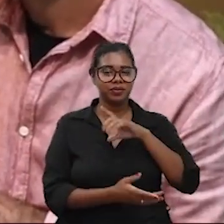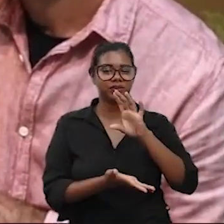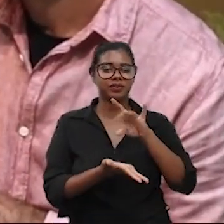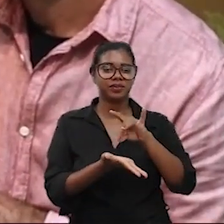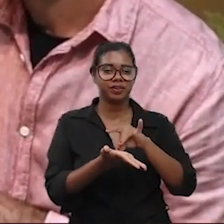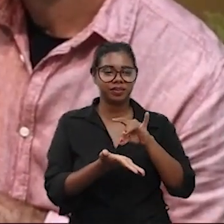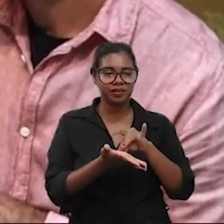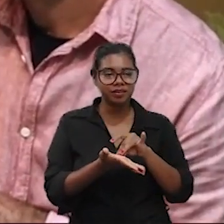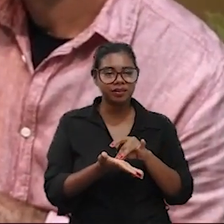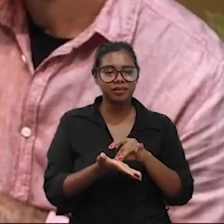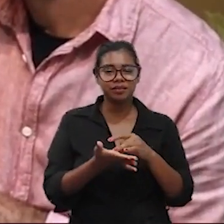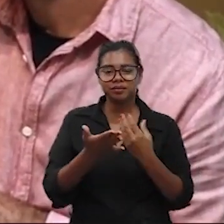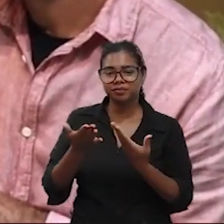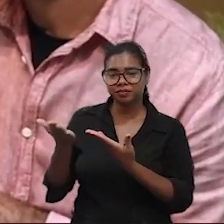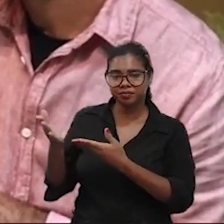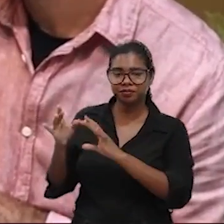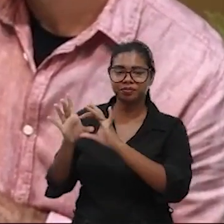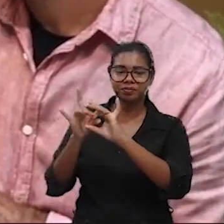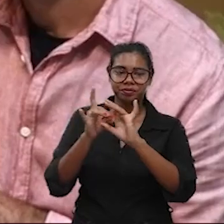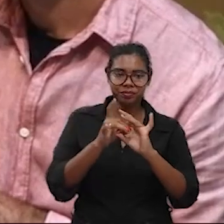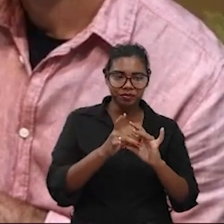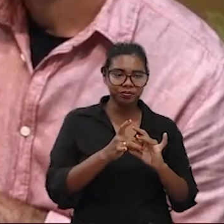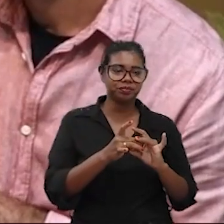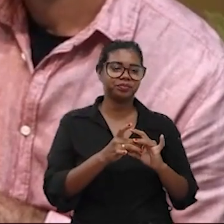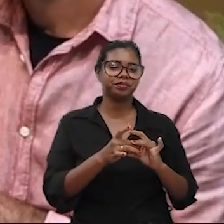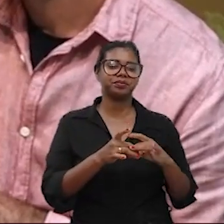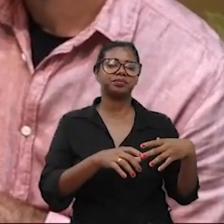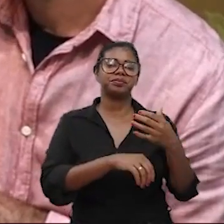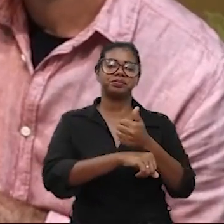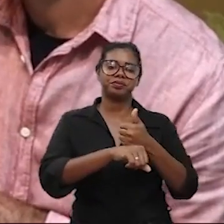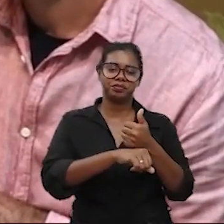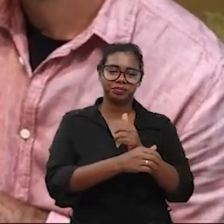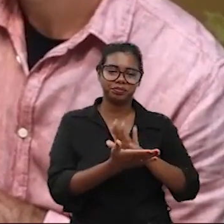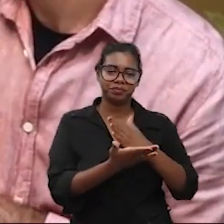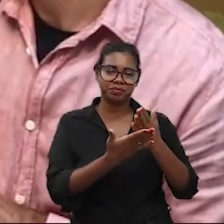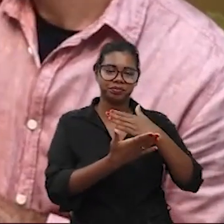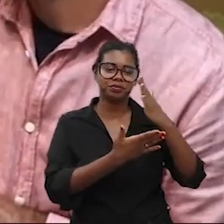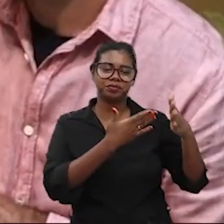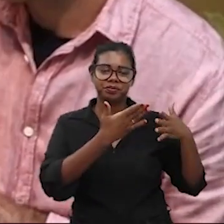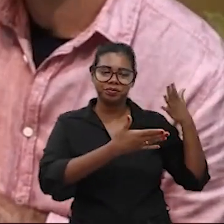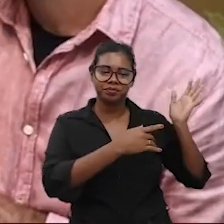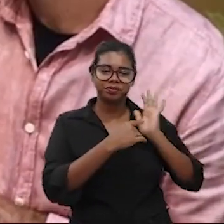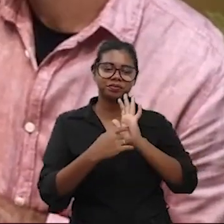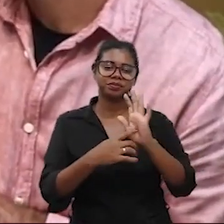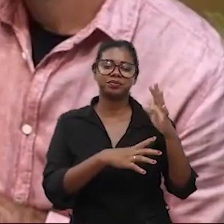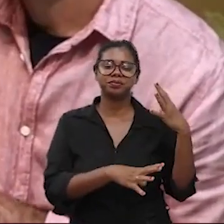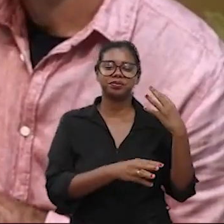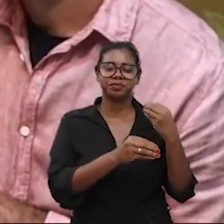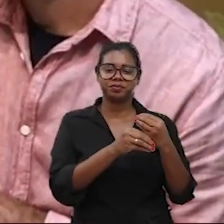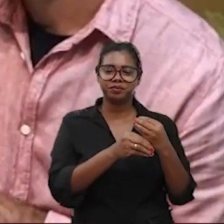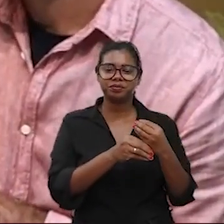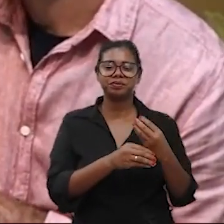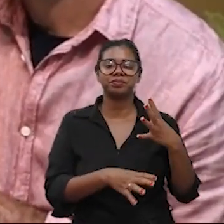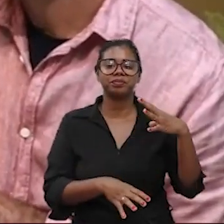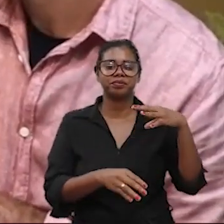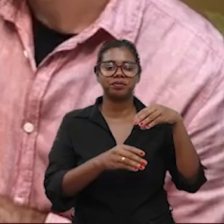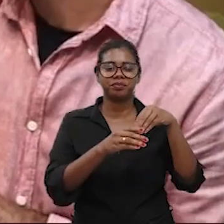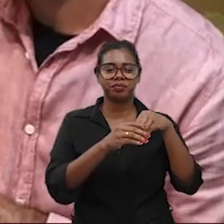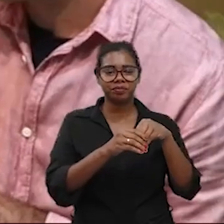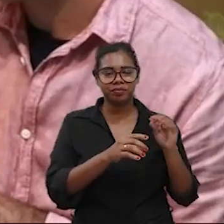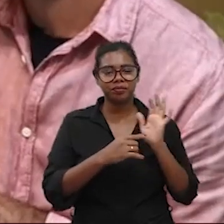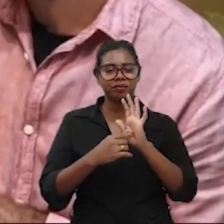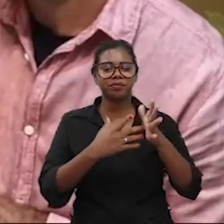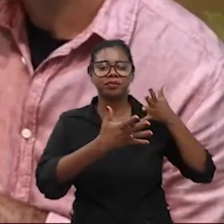esse espaço, esse contexto de trabalho e profissional cada vez mais demarcado, né, dentro da